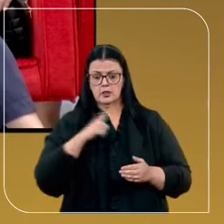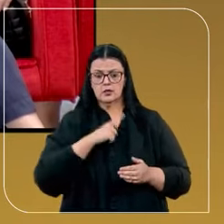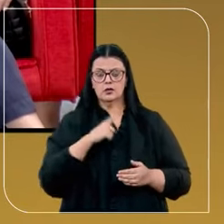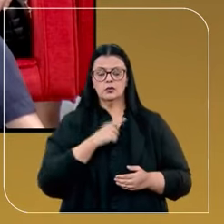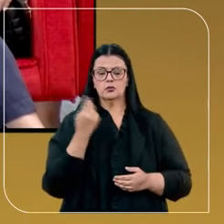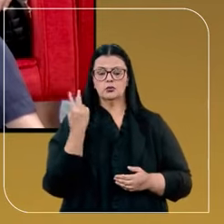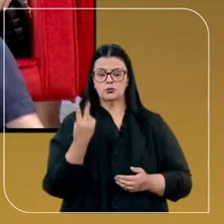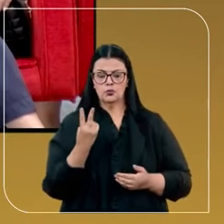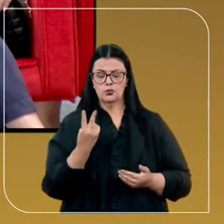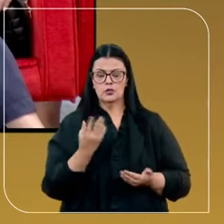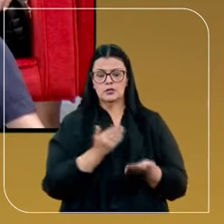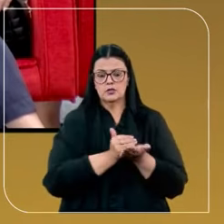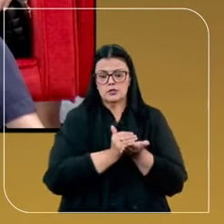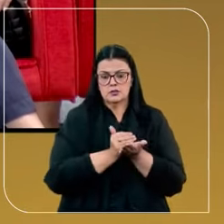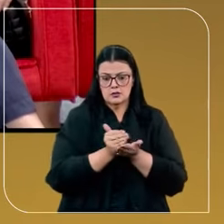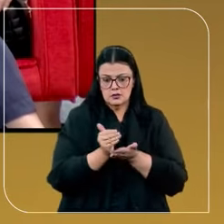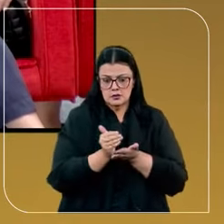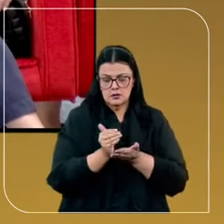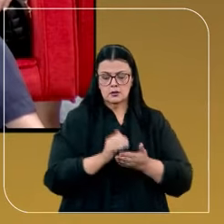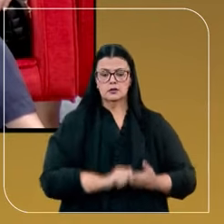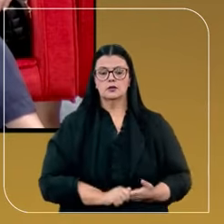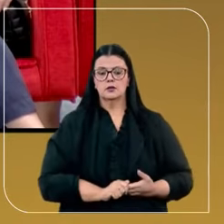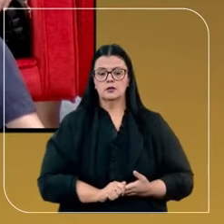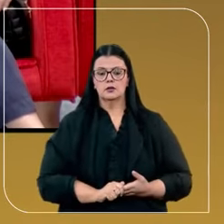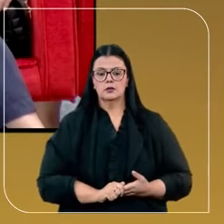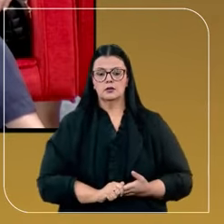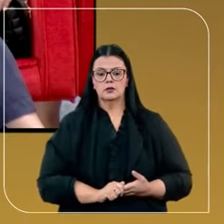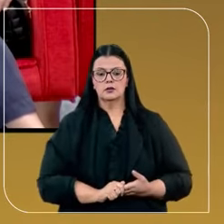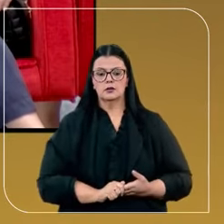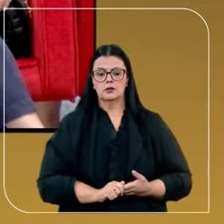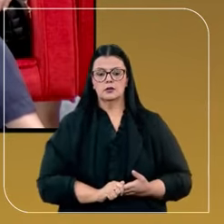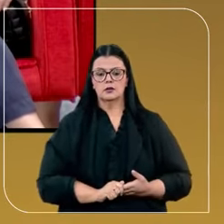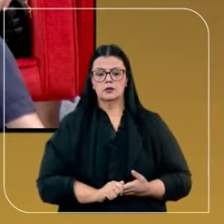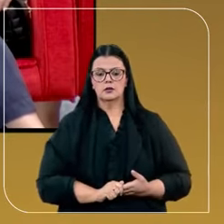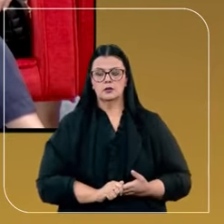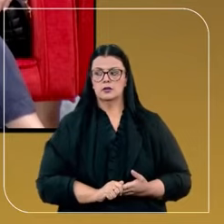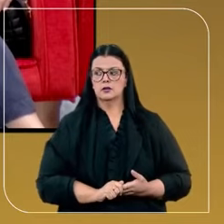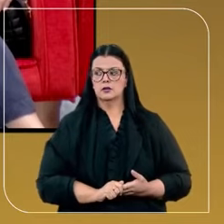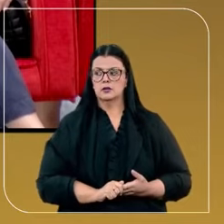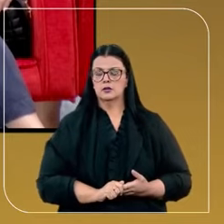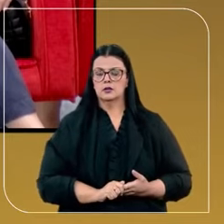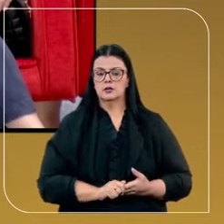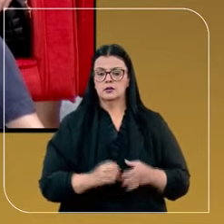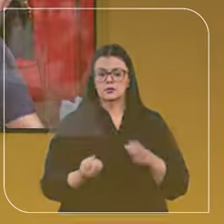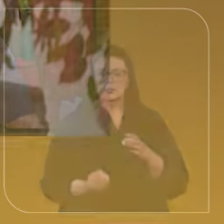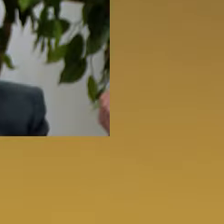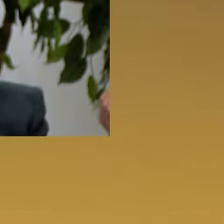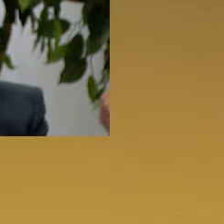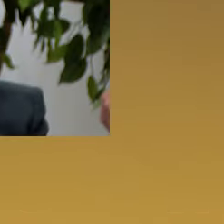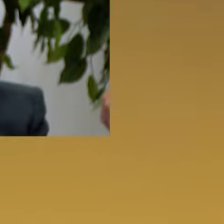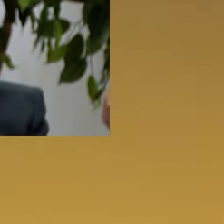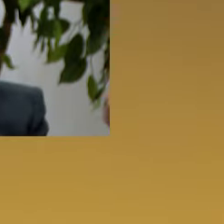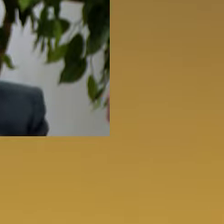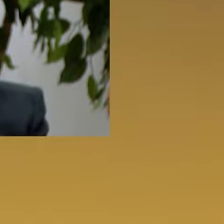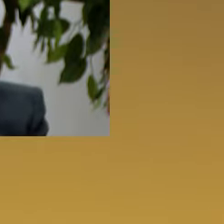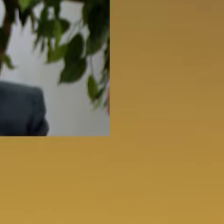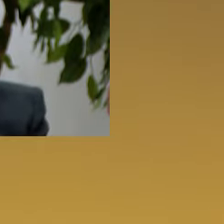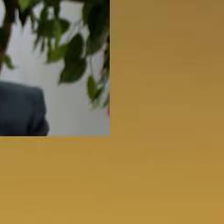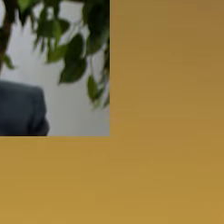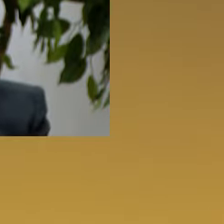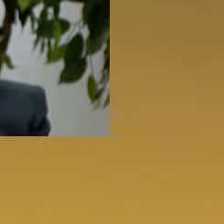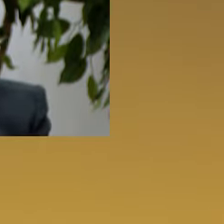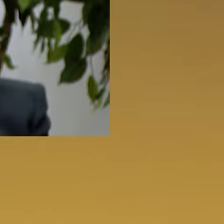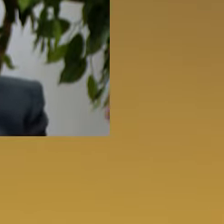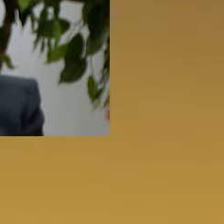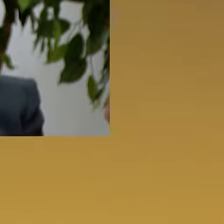iniciativas. Primeira iniciativa, a criação da rede de escolas, porque nós sabemos